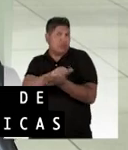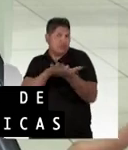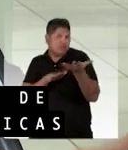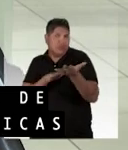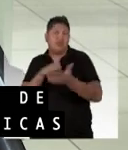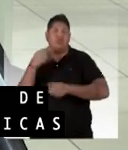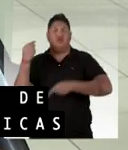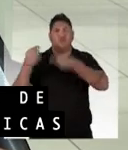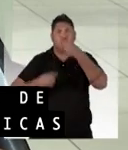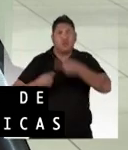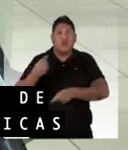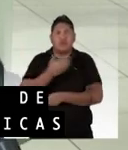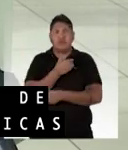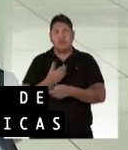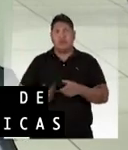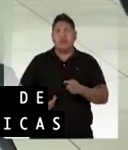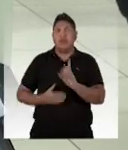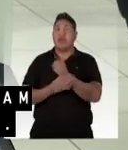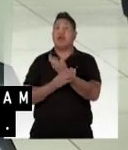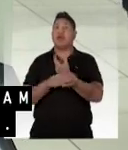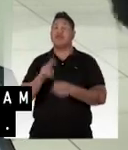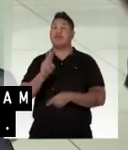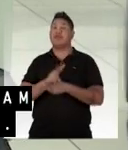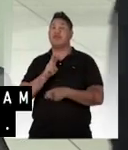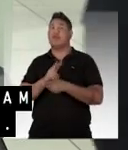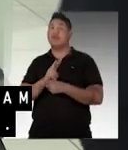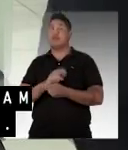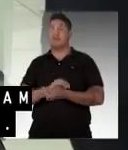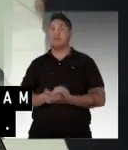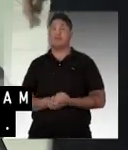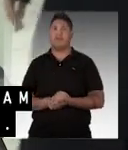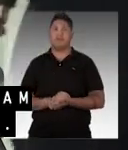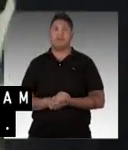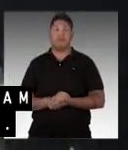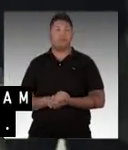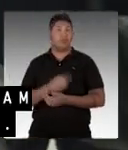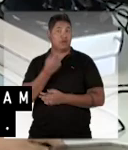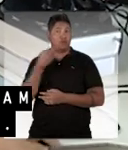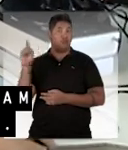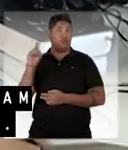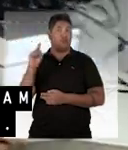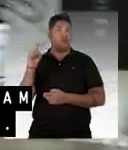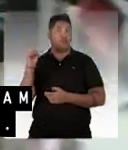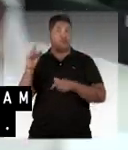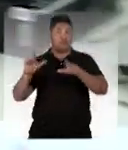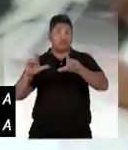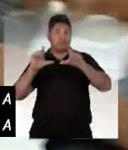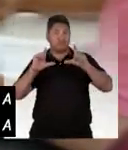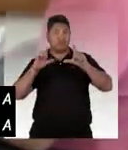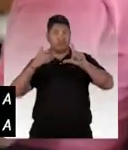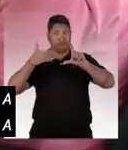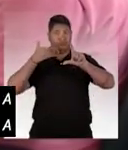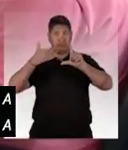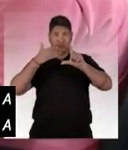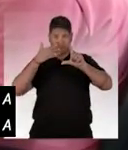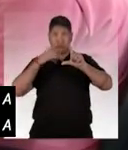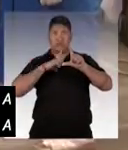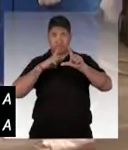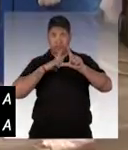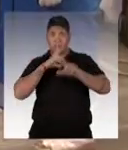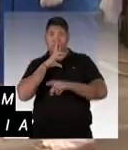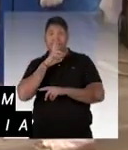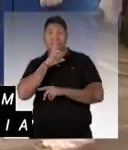efetivar ações, políticas públicas que garantam a proteção integral. A última plataforma colocada